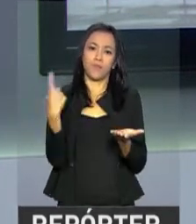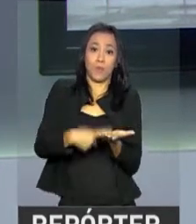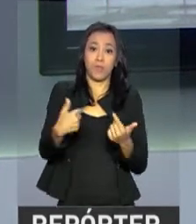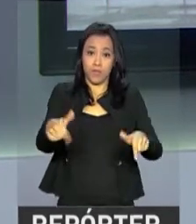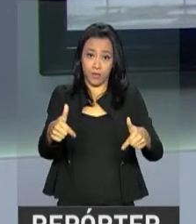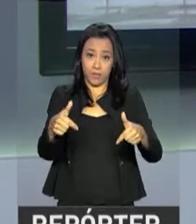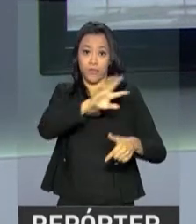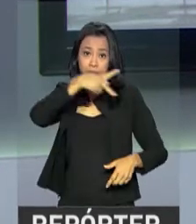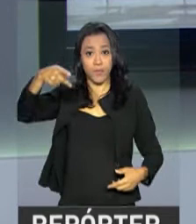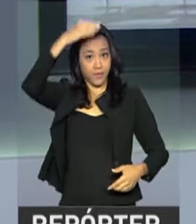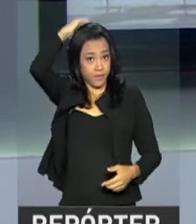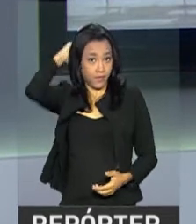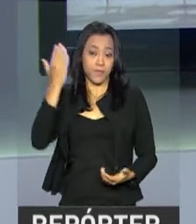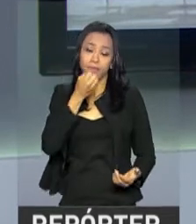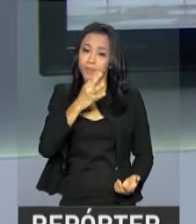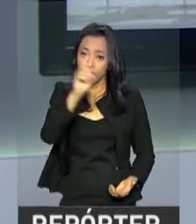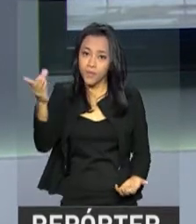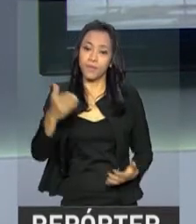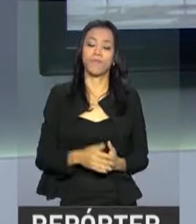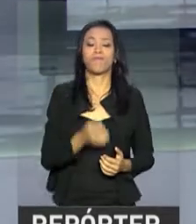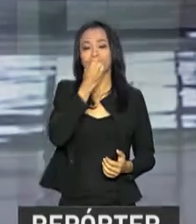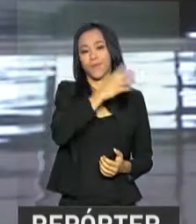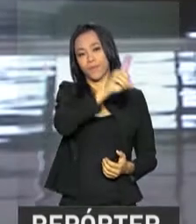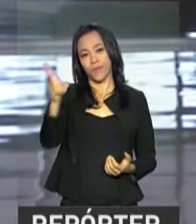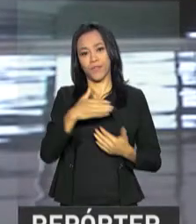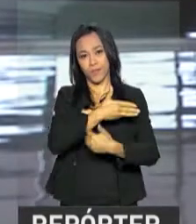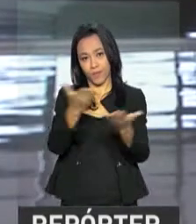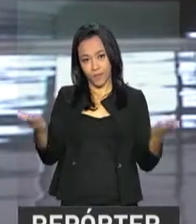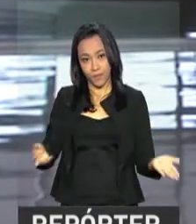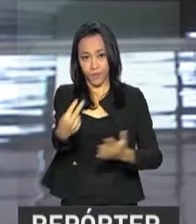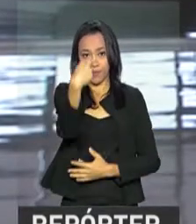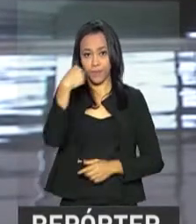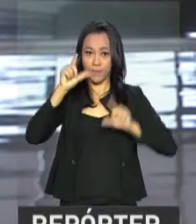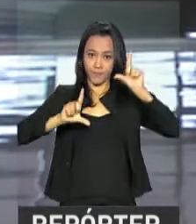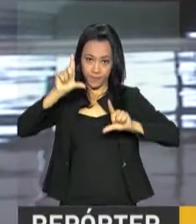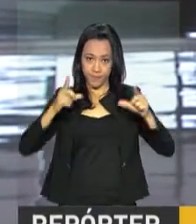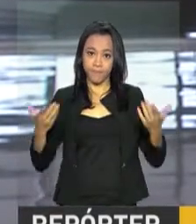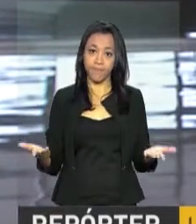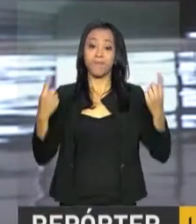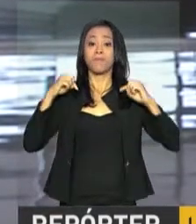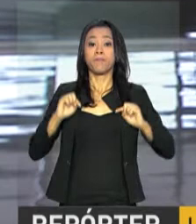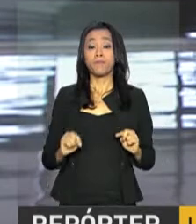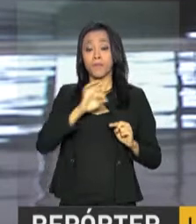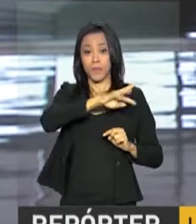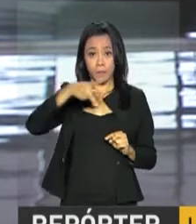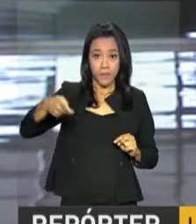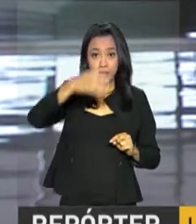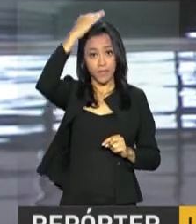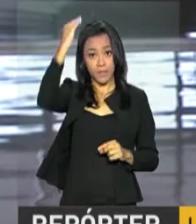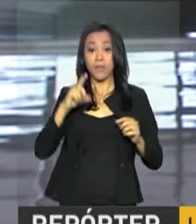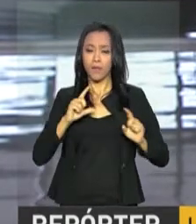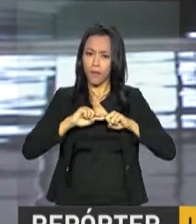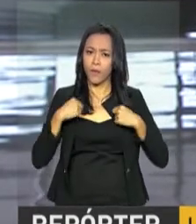olá luana bom dia pra você o lateral está bom dia bom dia a todos que nos acompanham aqui na tv nbr o presidente michel temer se reúne às